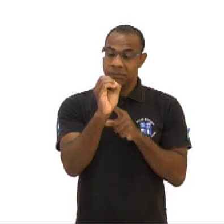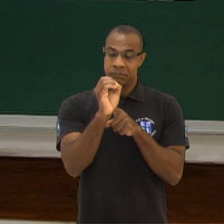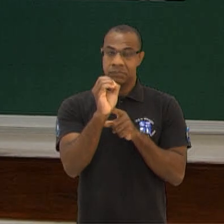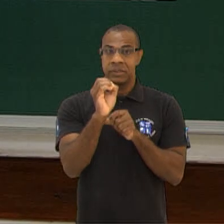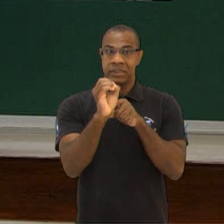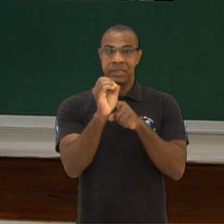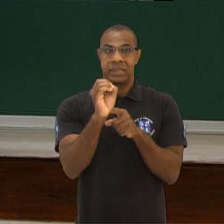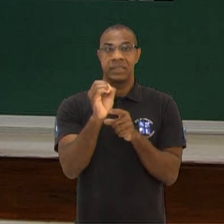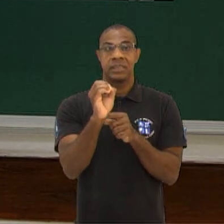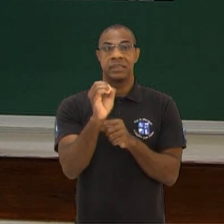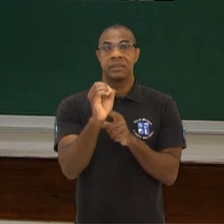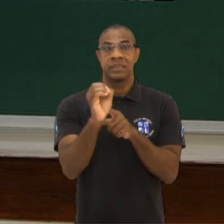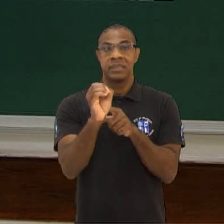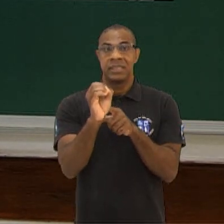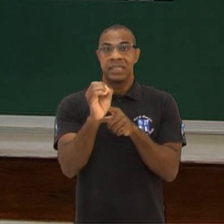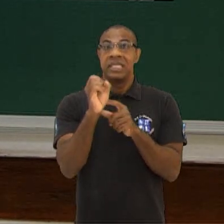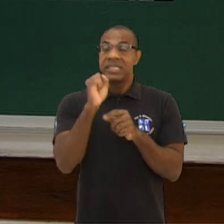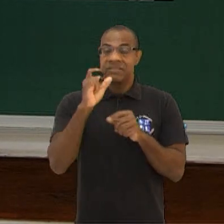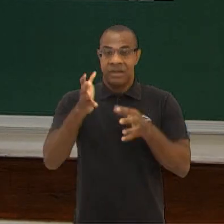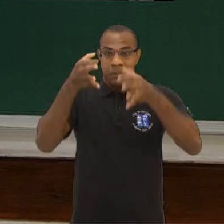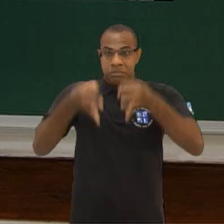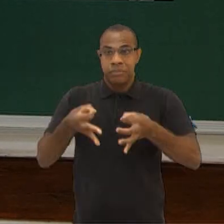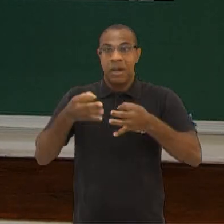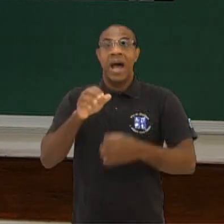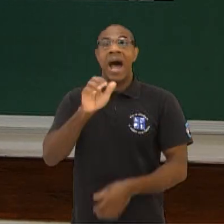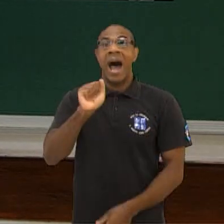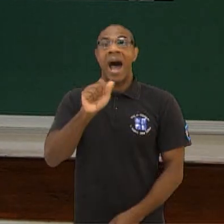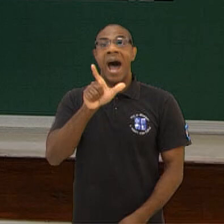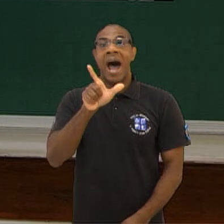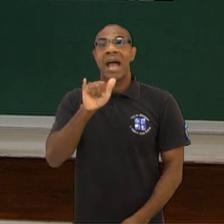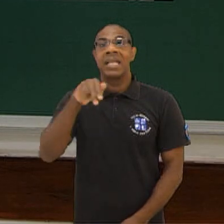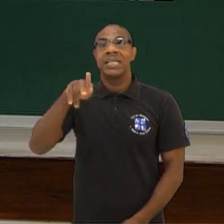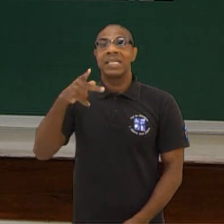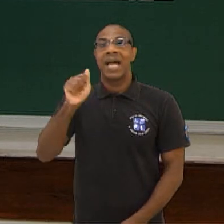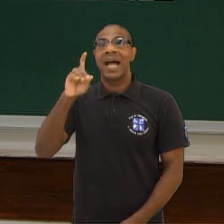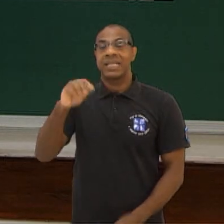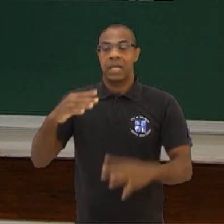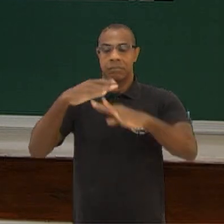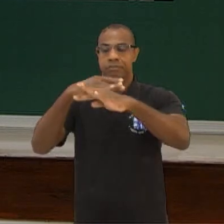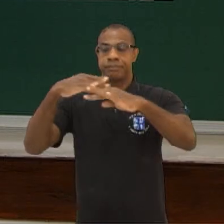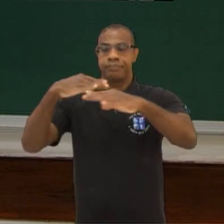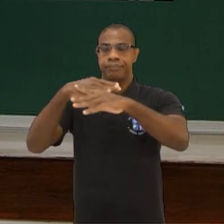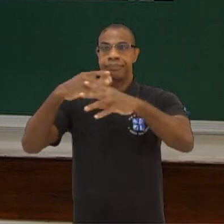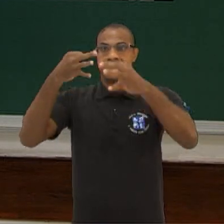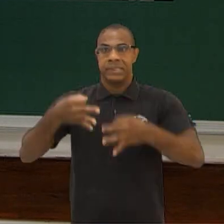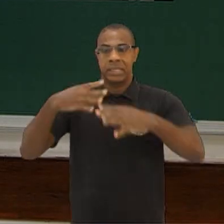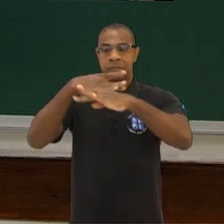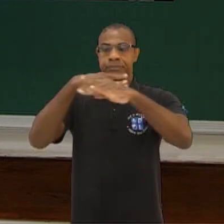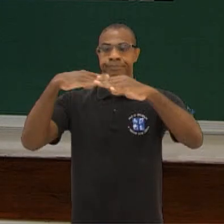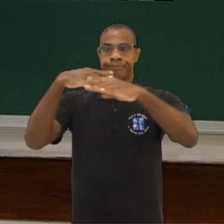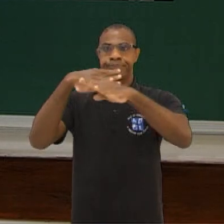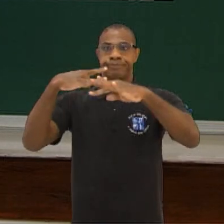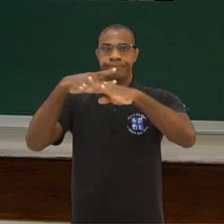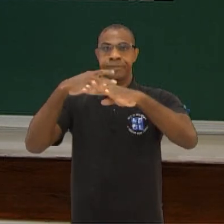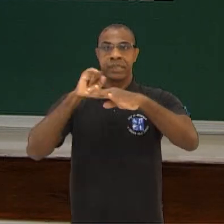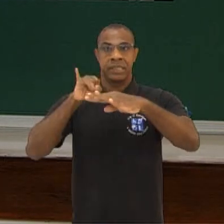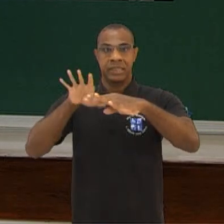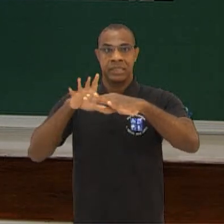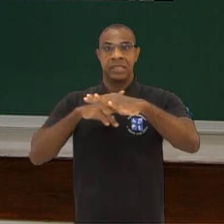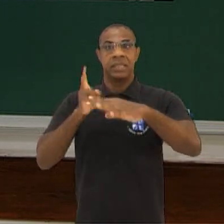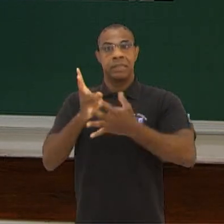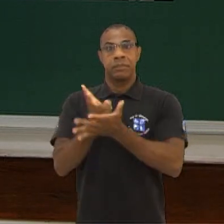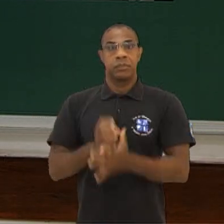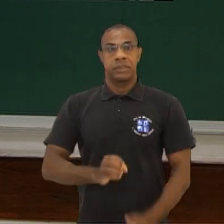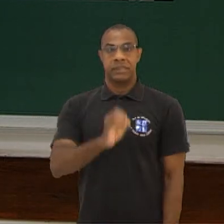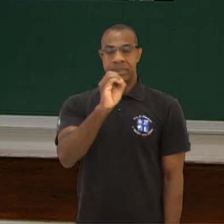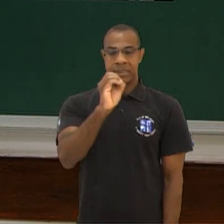carga já estiver alinhada ao campo magnético, ok? E como é que eu sei a ação dessa força? A gente vai ver aqui que é com a lei de